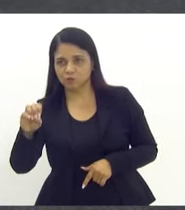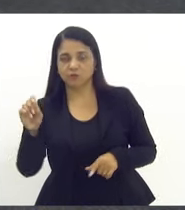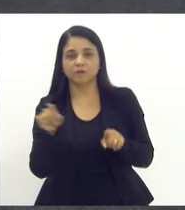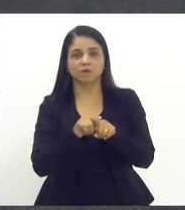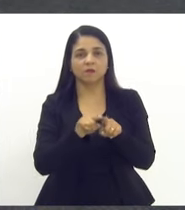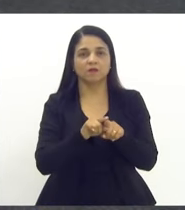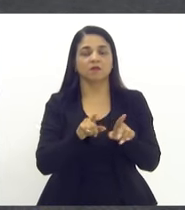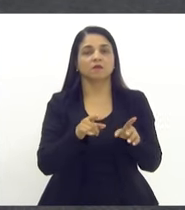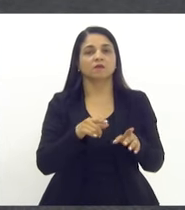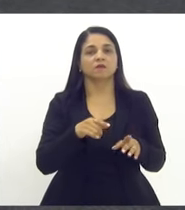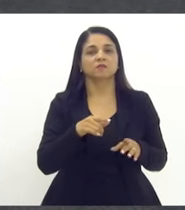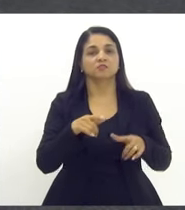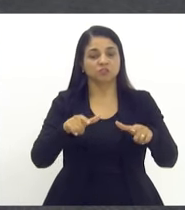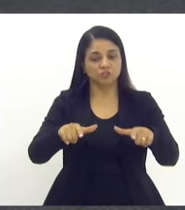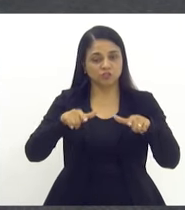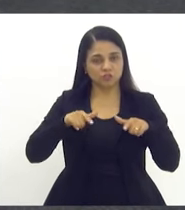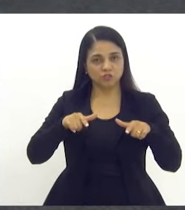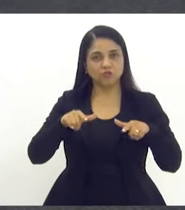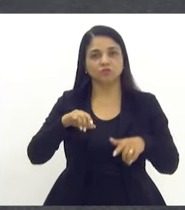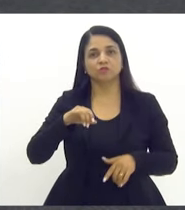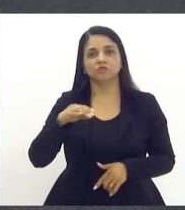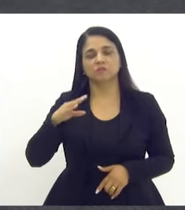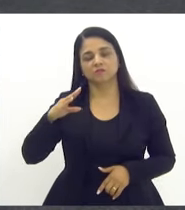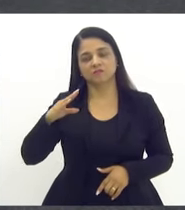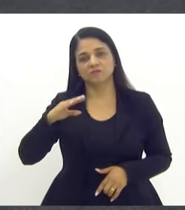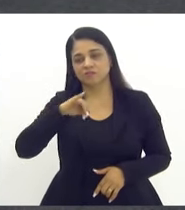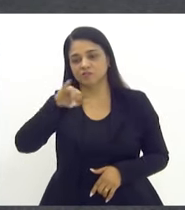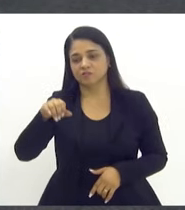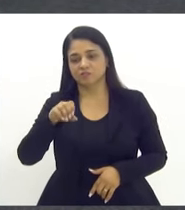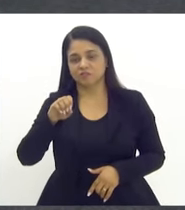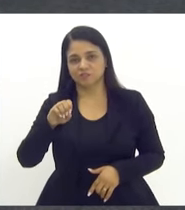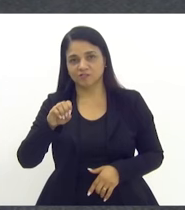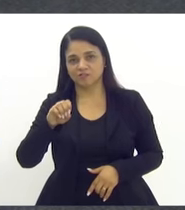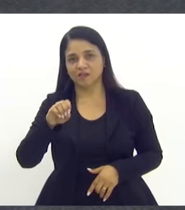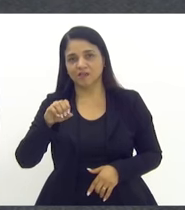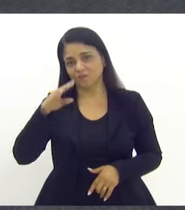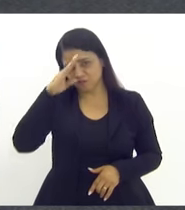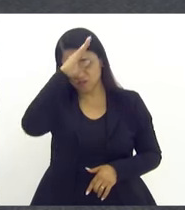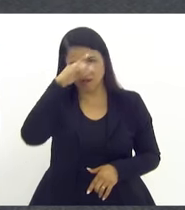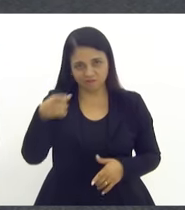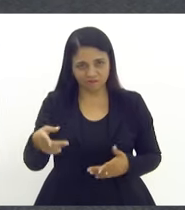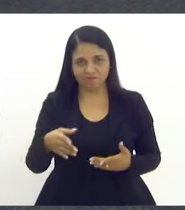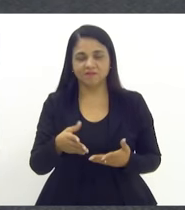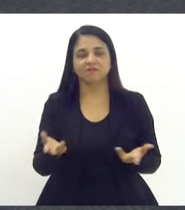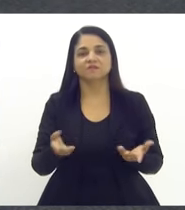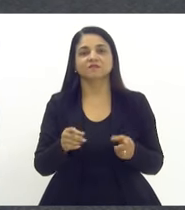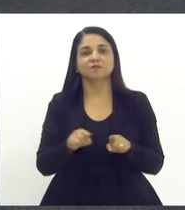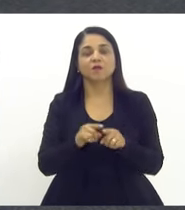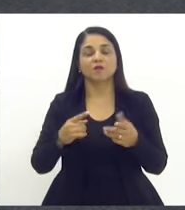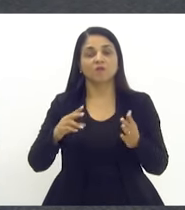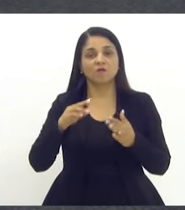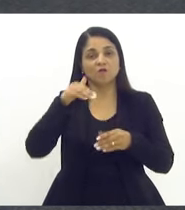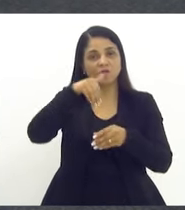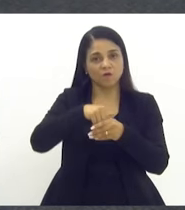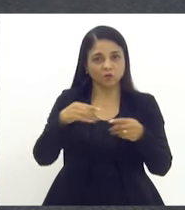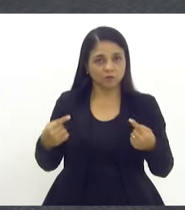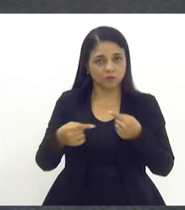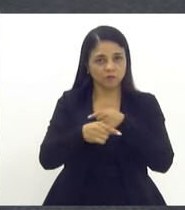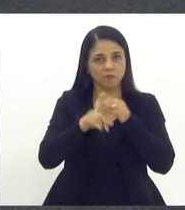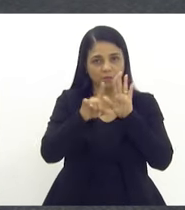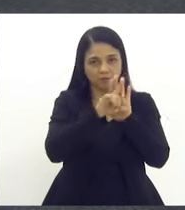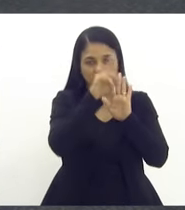456/2023, título de cidadão para Jair Messias Bolsonaro. E também gostaria de adiantar o voto contrário da bancada do PT ao projeto de lei